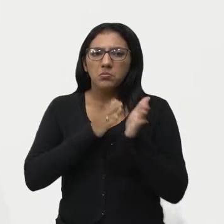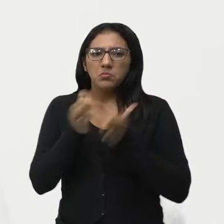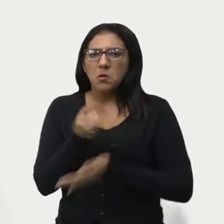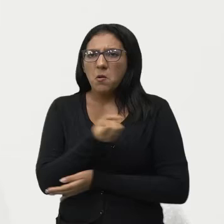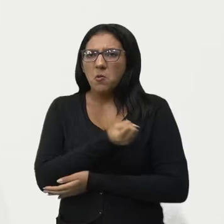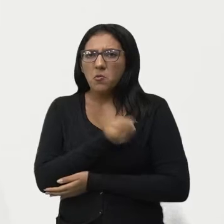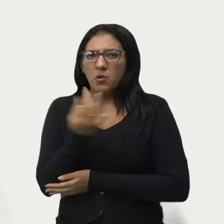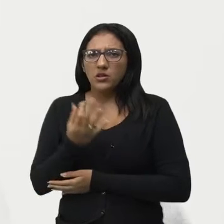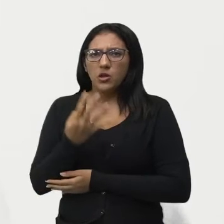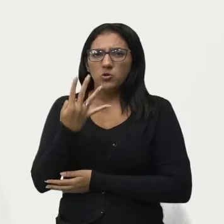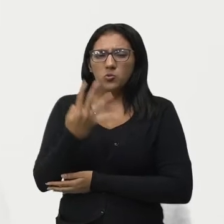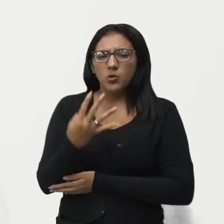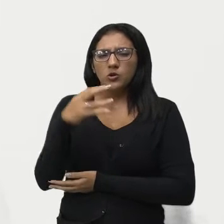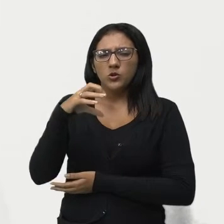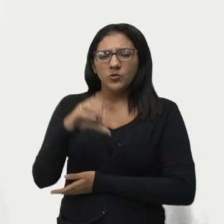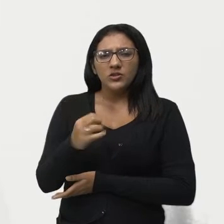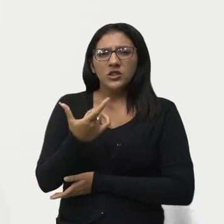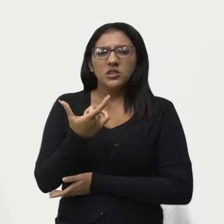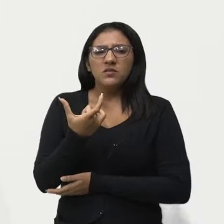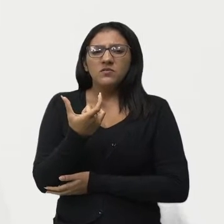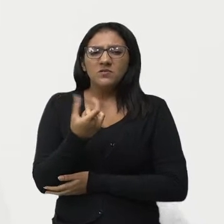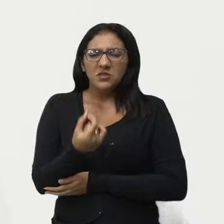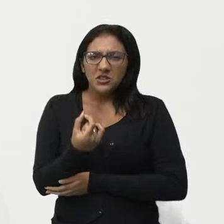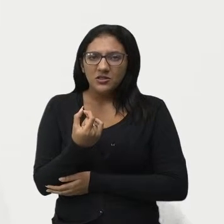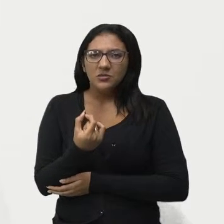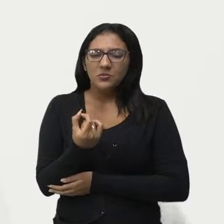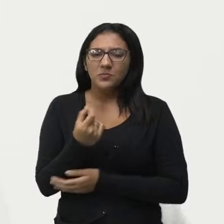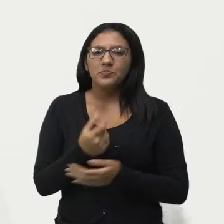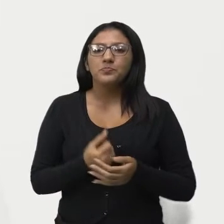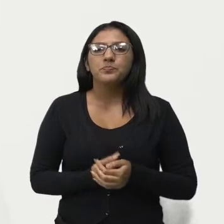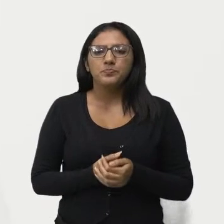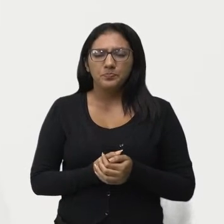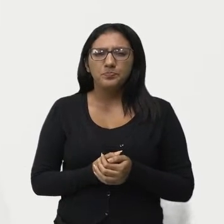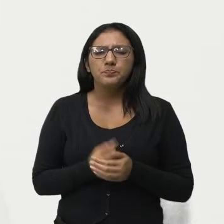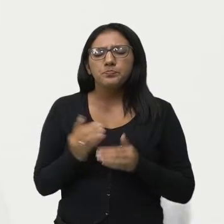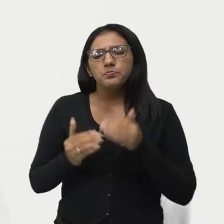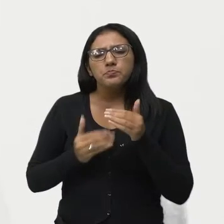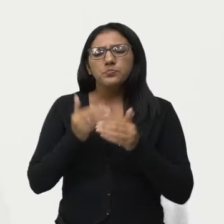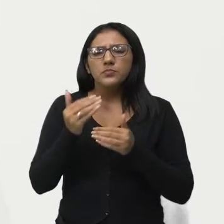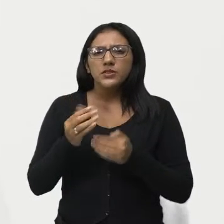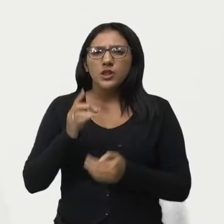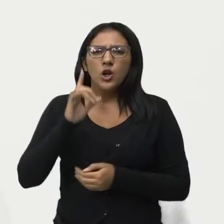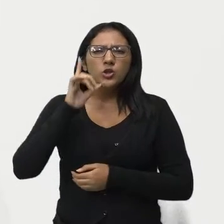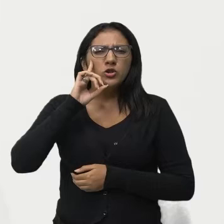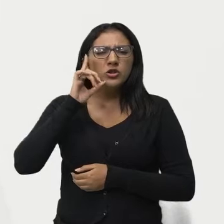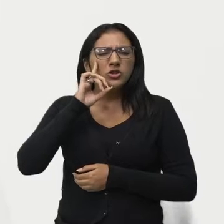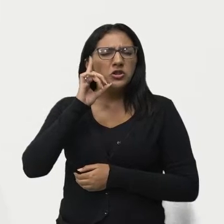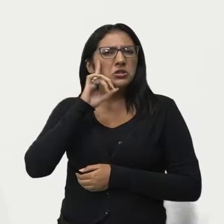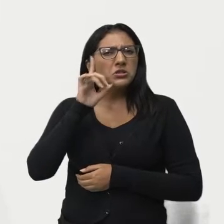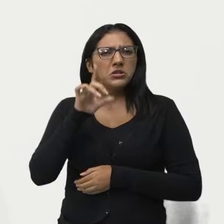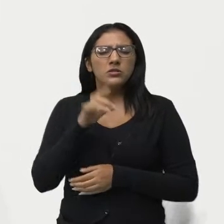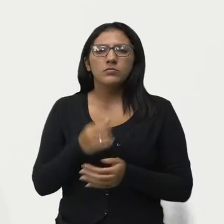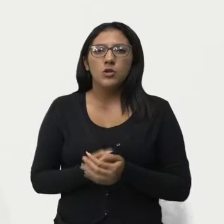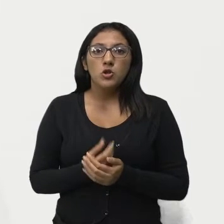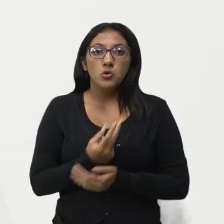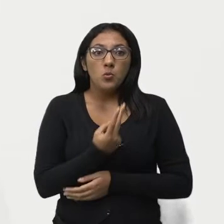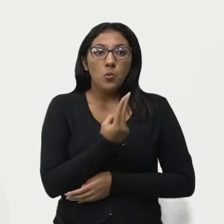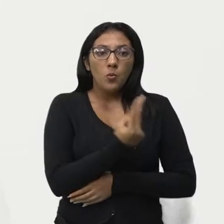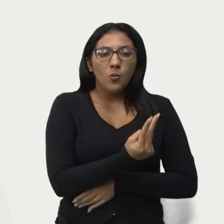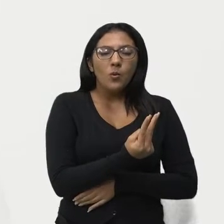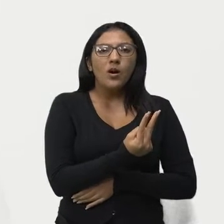4.920 peças diárias. Em um determinado dia, 2 máquinas ficaram paradas